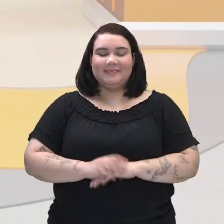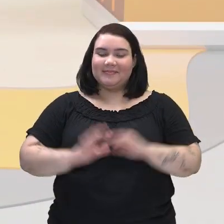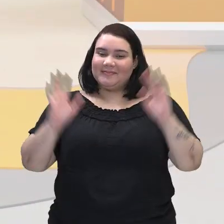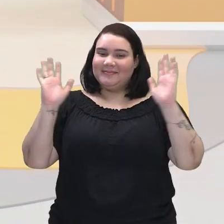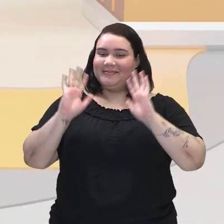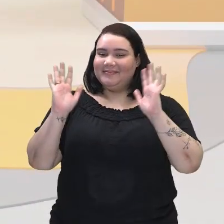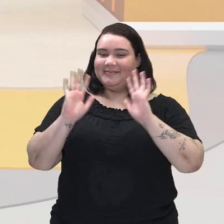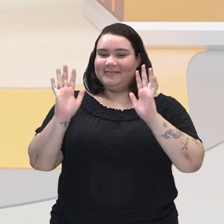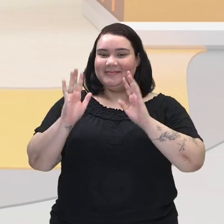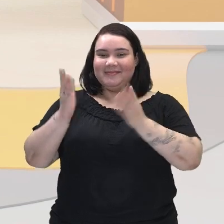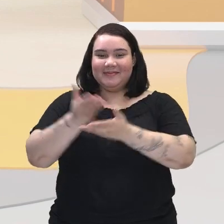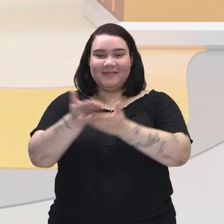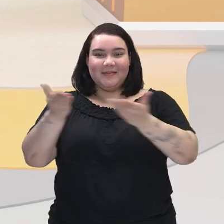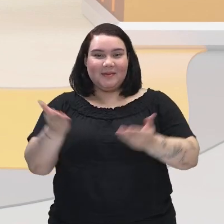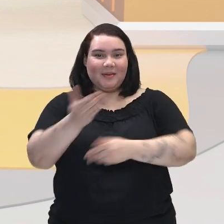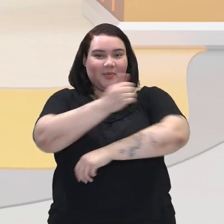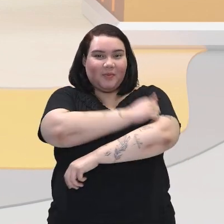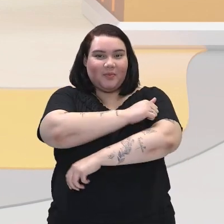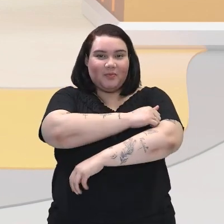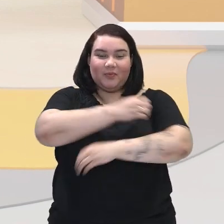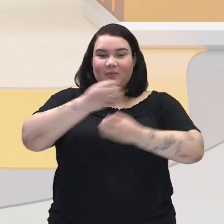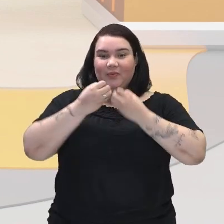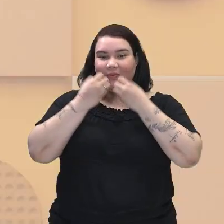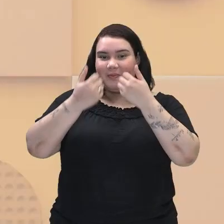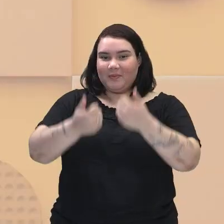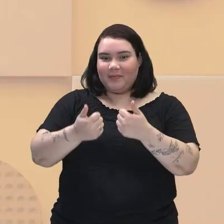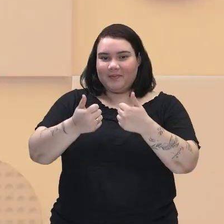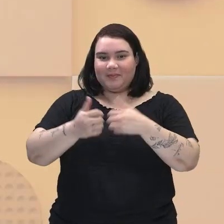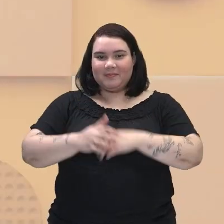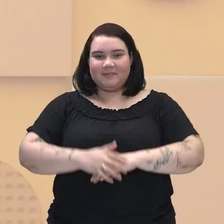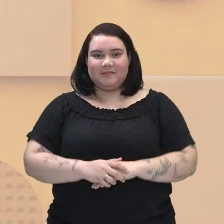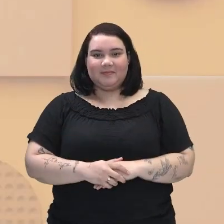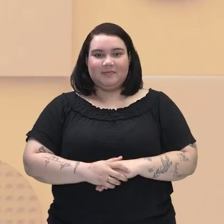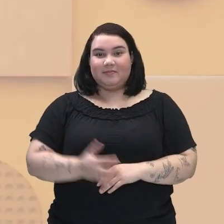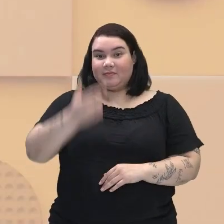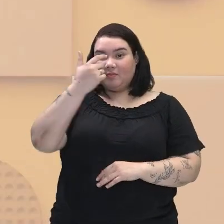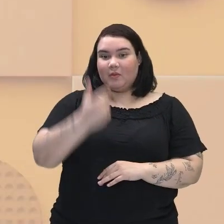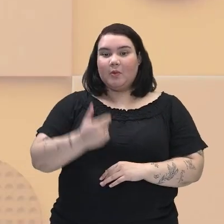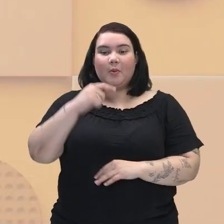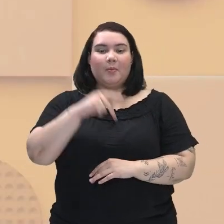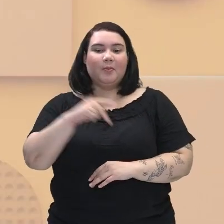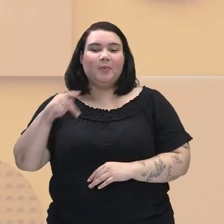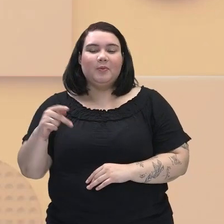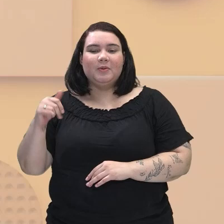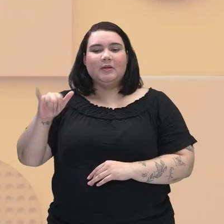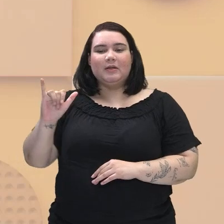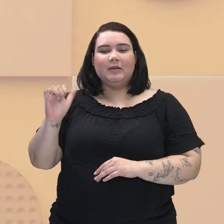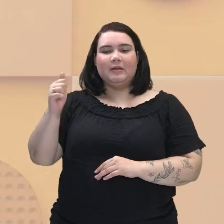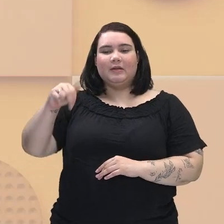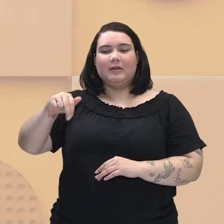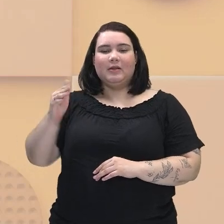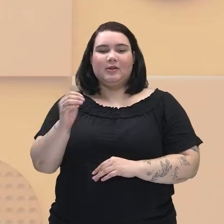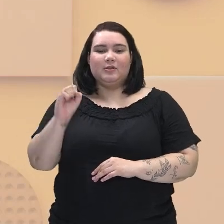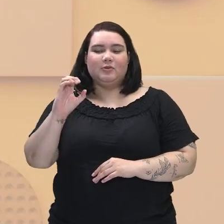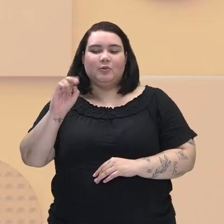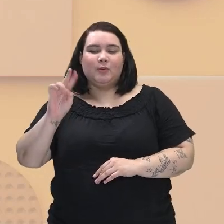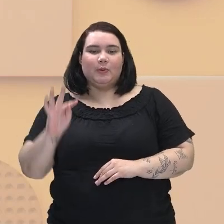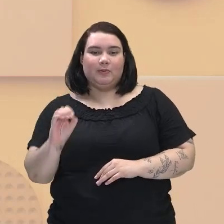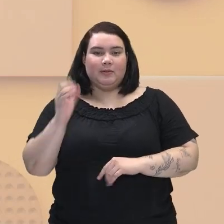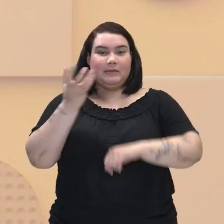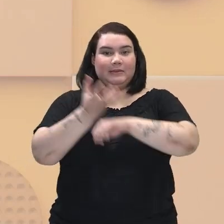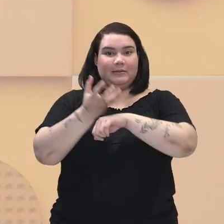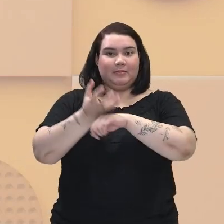Olá, queridos alunos, tudo bem com vocês? Eu sou o professor Ian Souto, daquele que é o